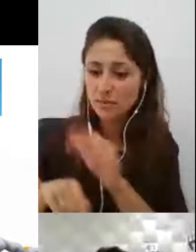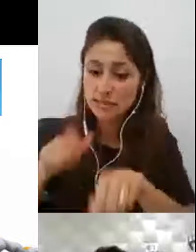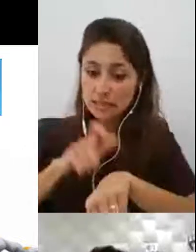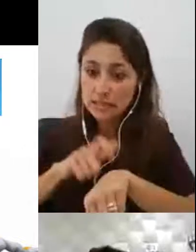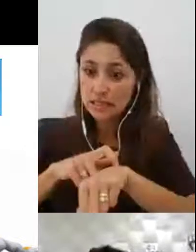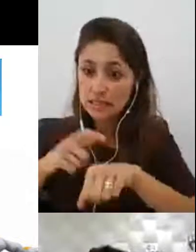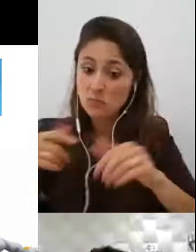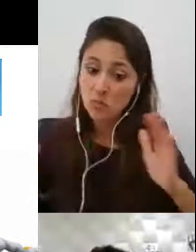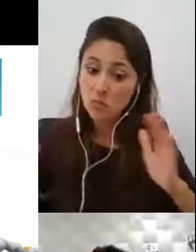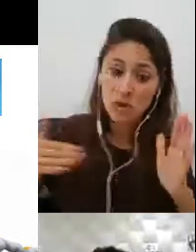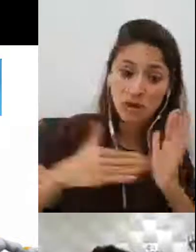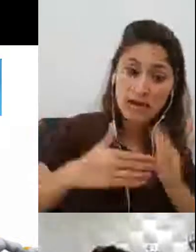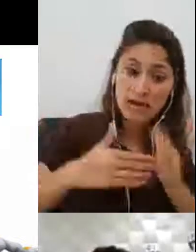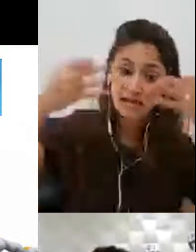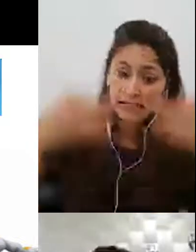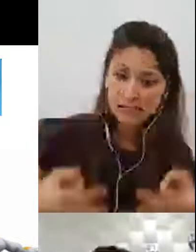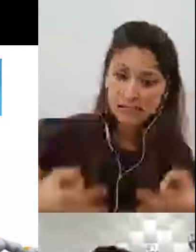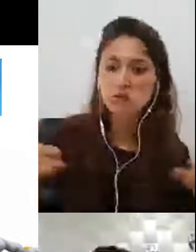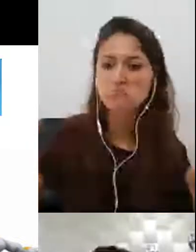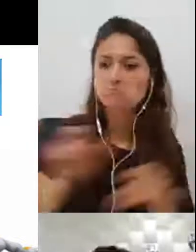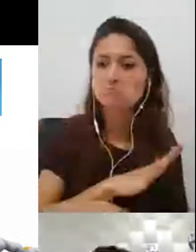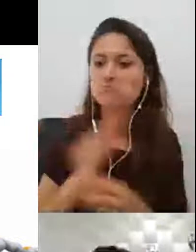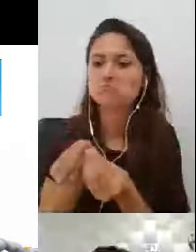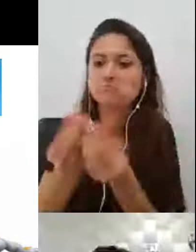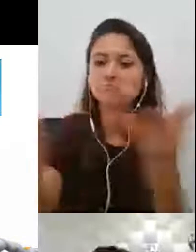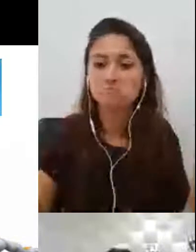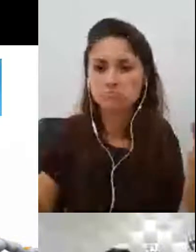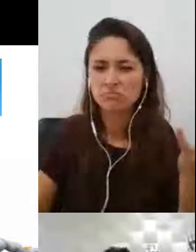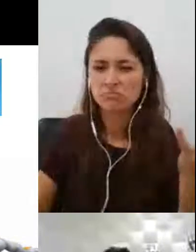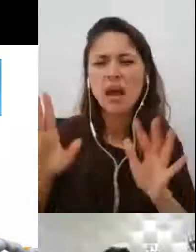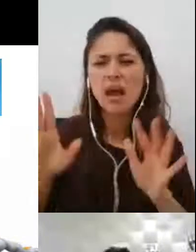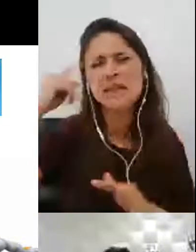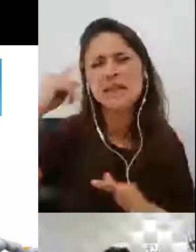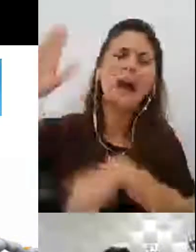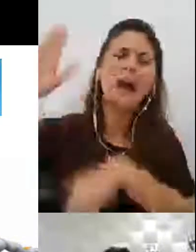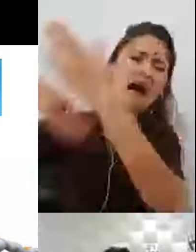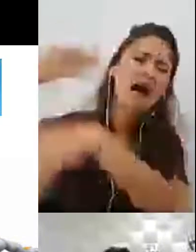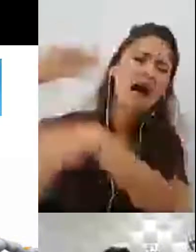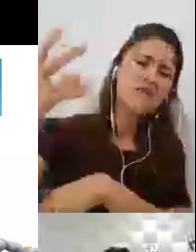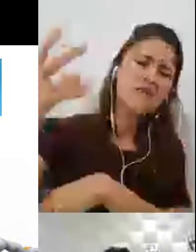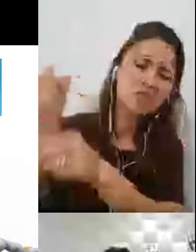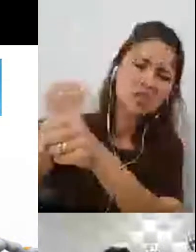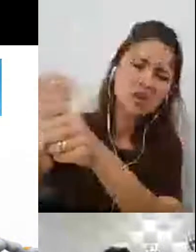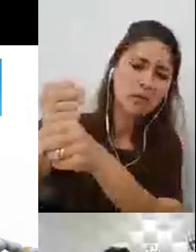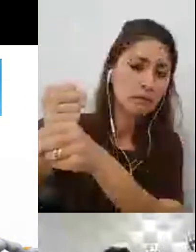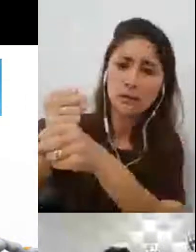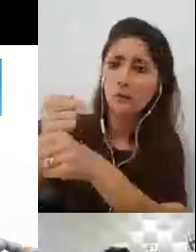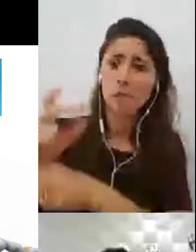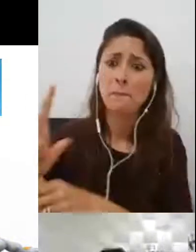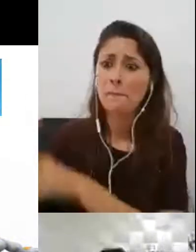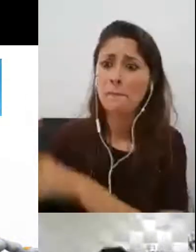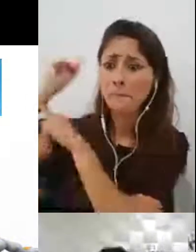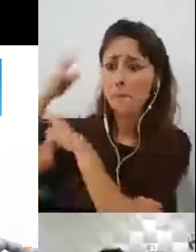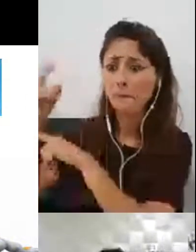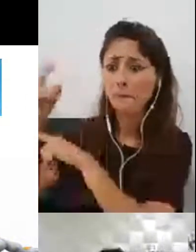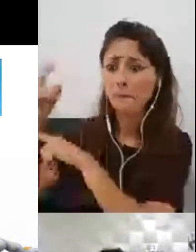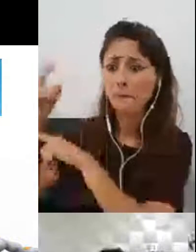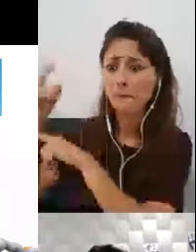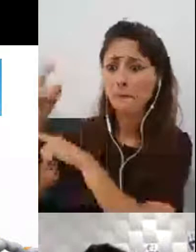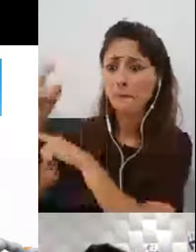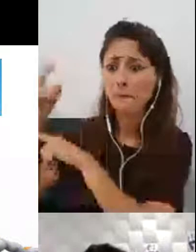tá? Isso não é daqui a 20 anos, isso já está acontecendo há 20 anos atrás, aqui na Bosch, nós estamos vivendo esse processo.